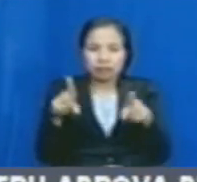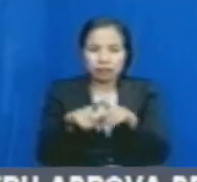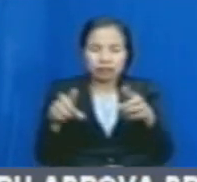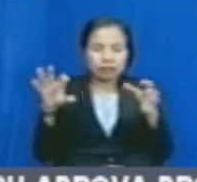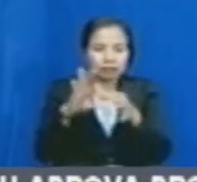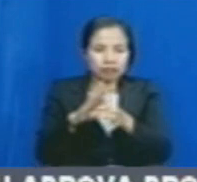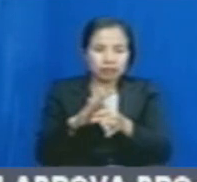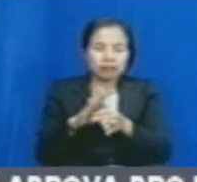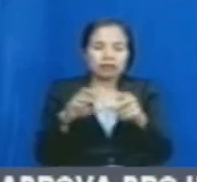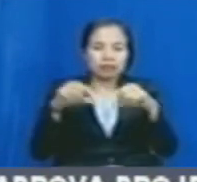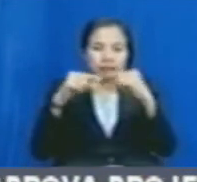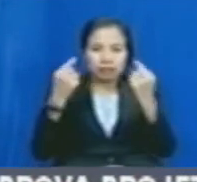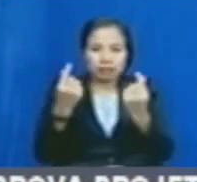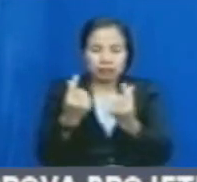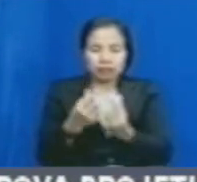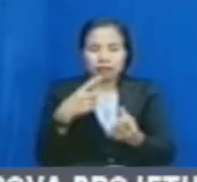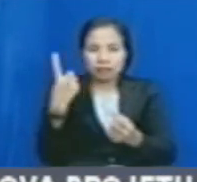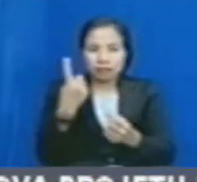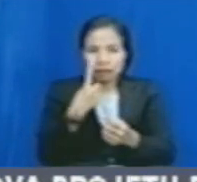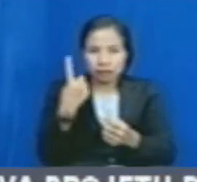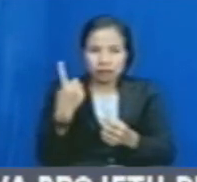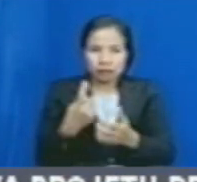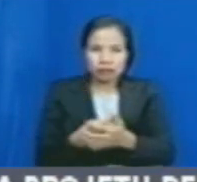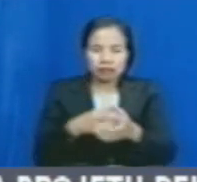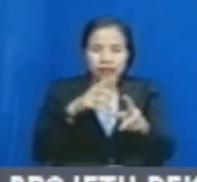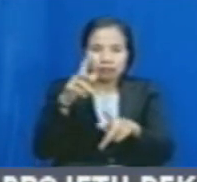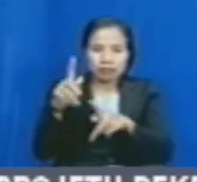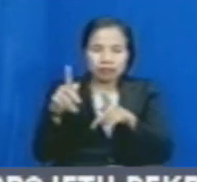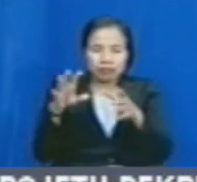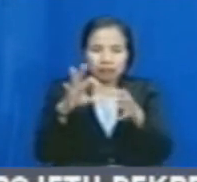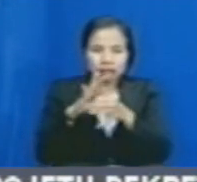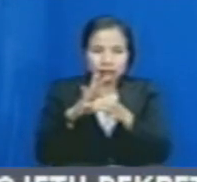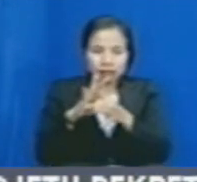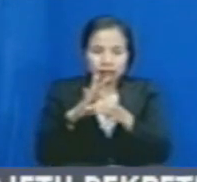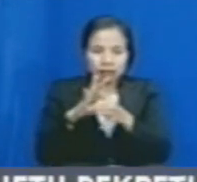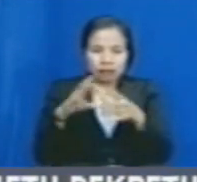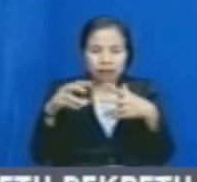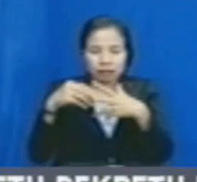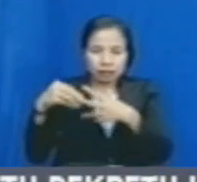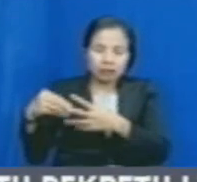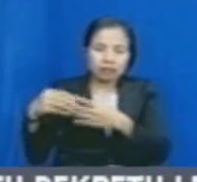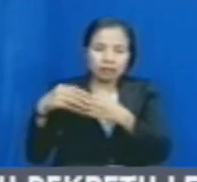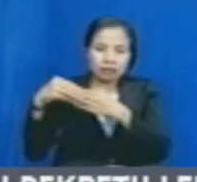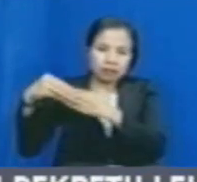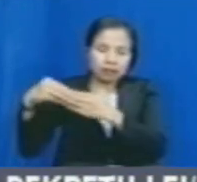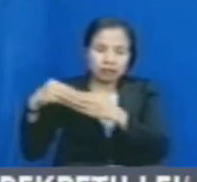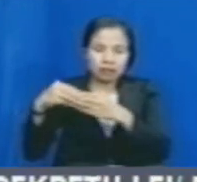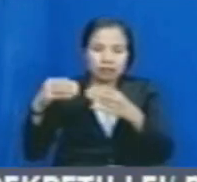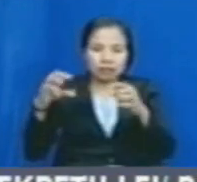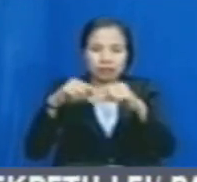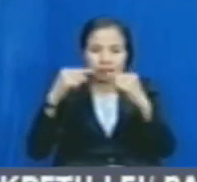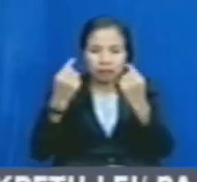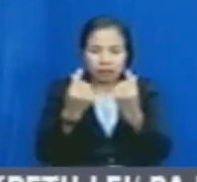marciais. Dala barak moso comunidade membro líder arte marciais sira membro arte marciais ba sira